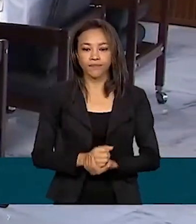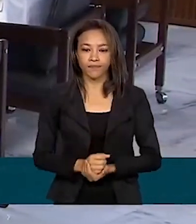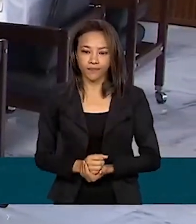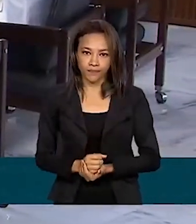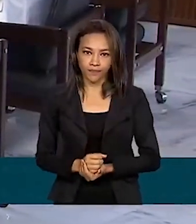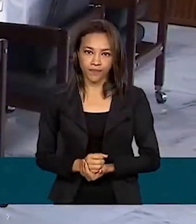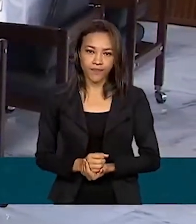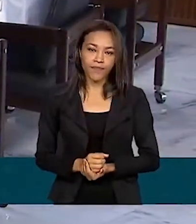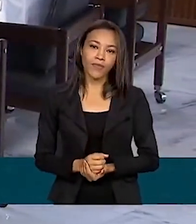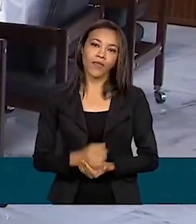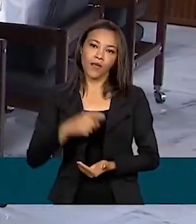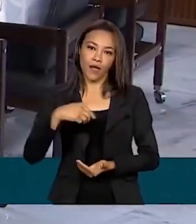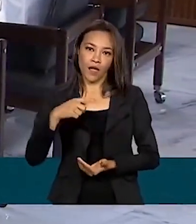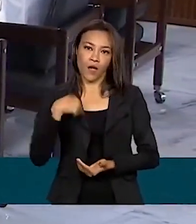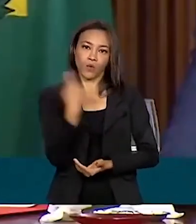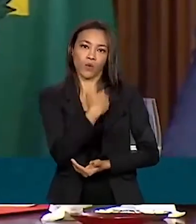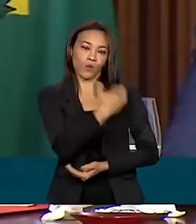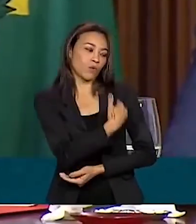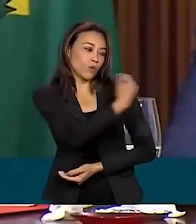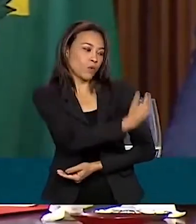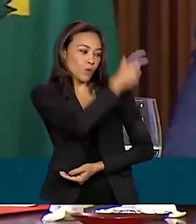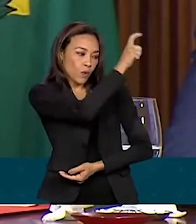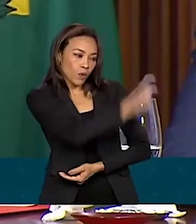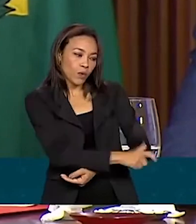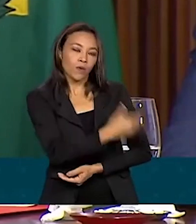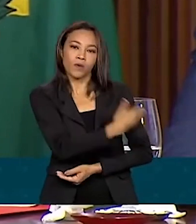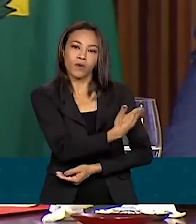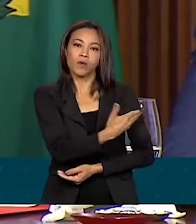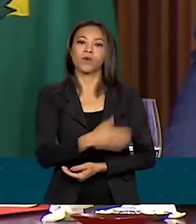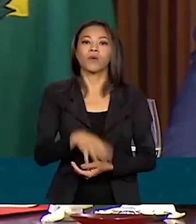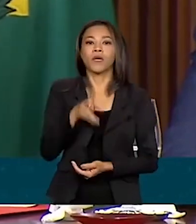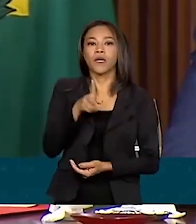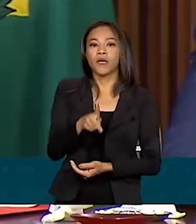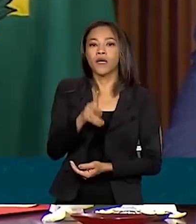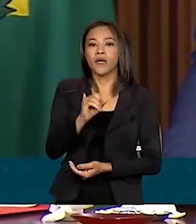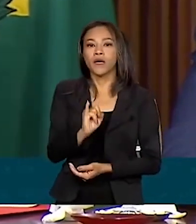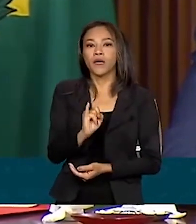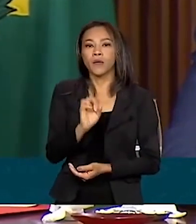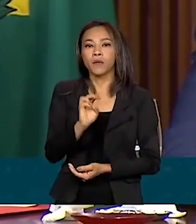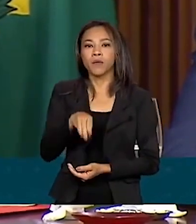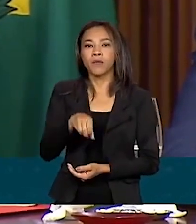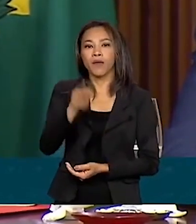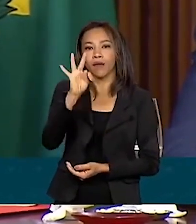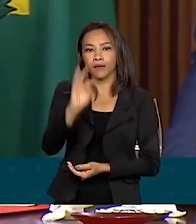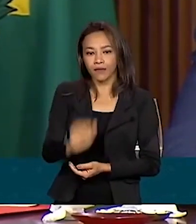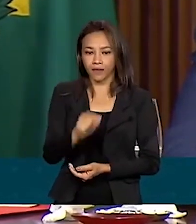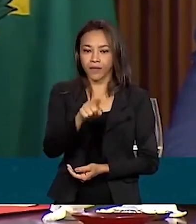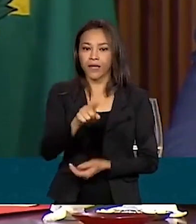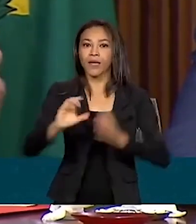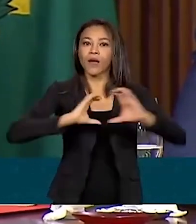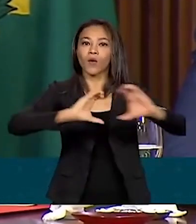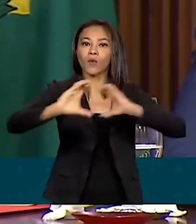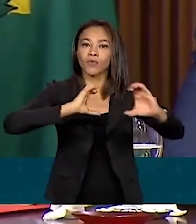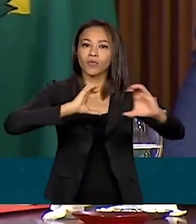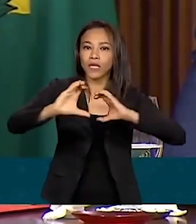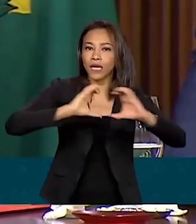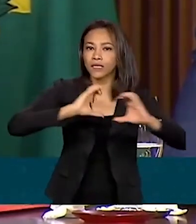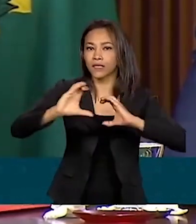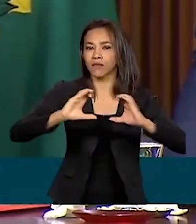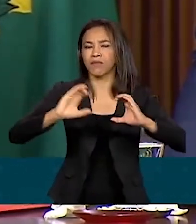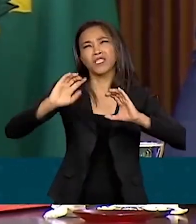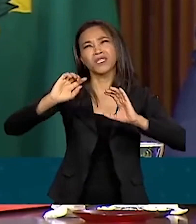ao nosso companheiro Pimenta que é importante colocar a criatividade da comunicação em funcionamento para a gente criar um novo